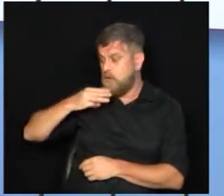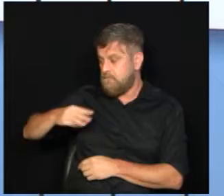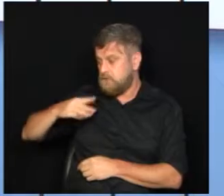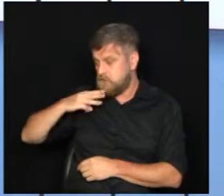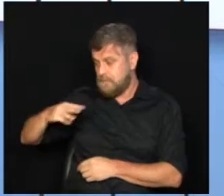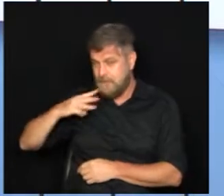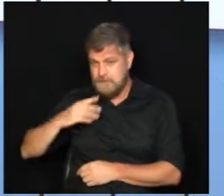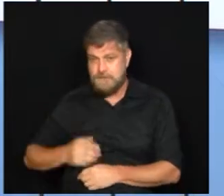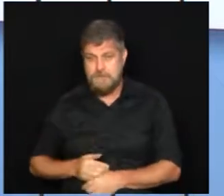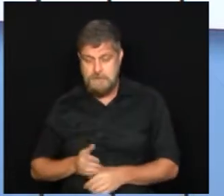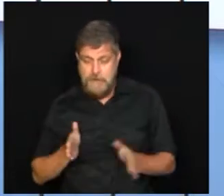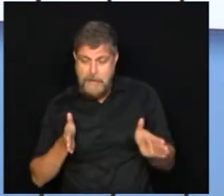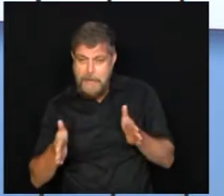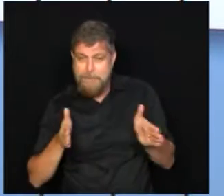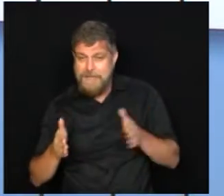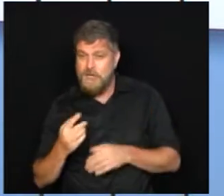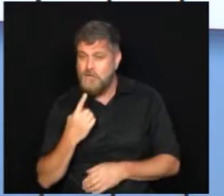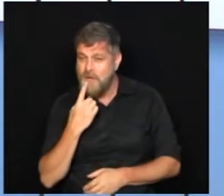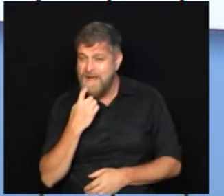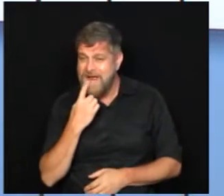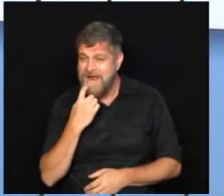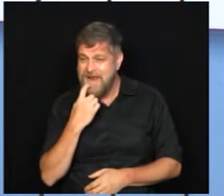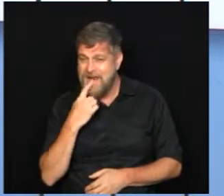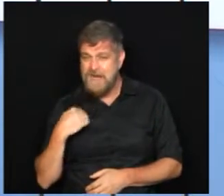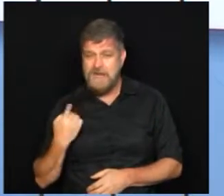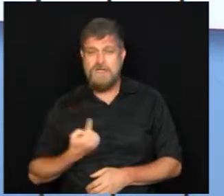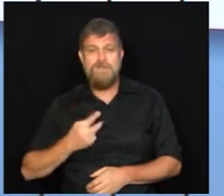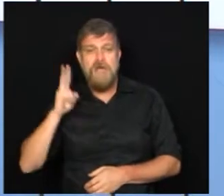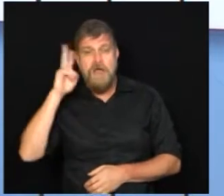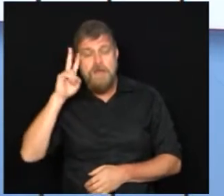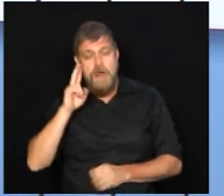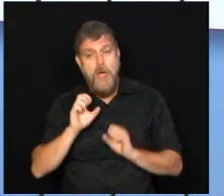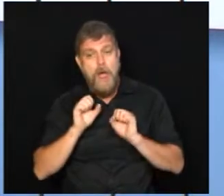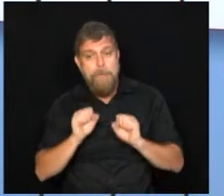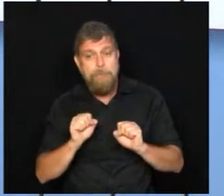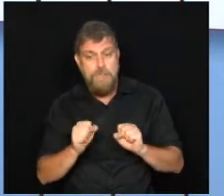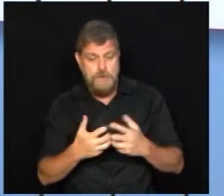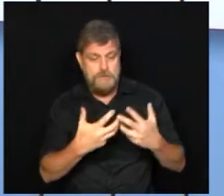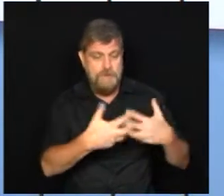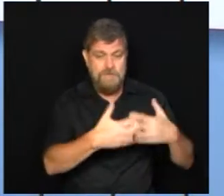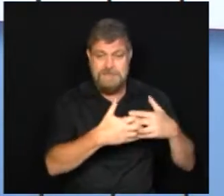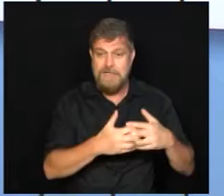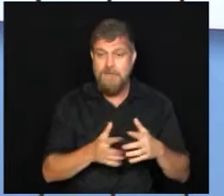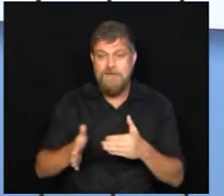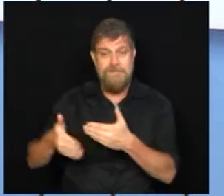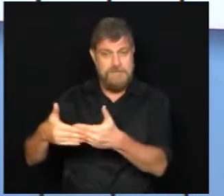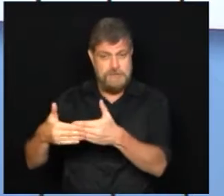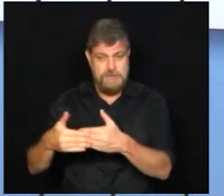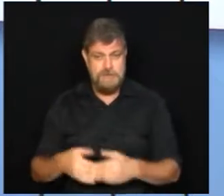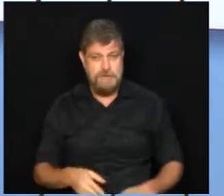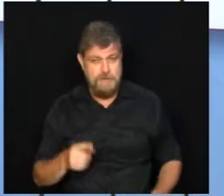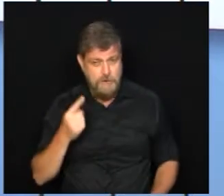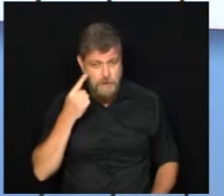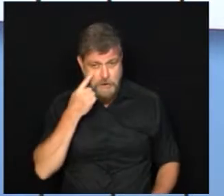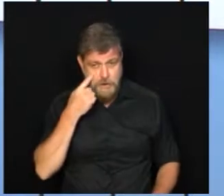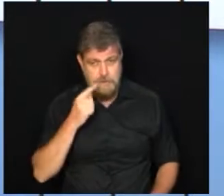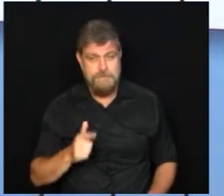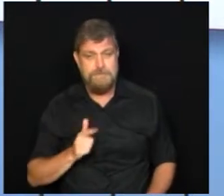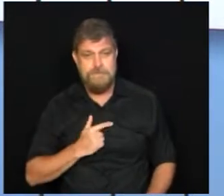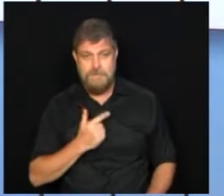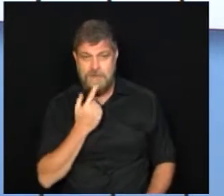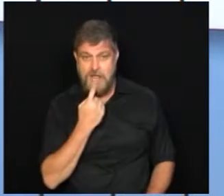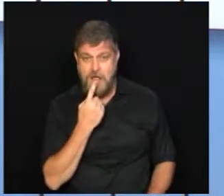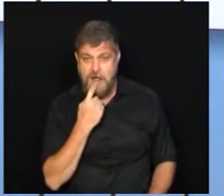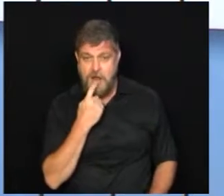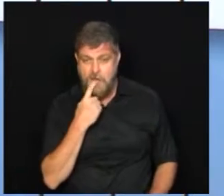e com essa fase vermelha agora a gente vai lembrar o que pode ou o que não pode Vamos lá olha na